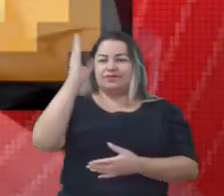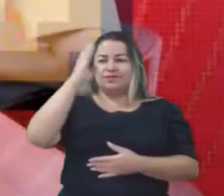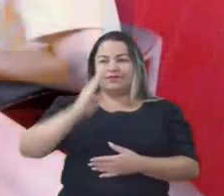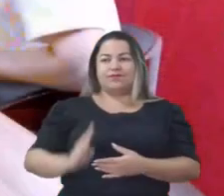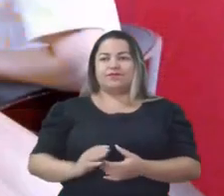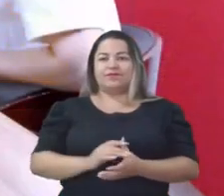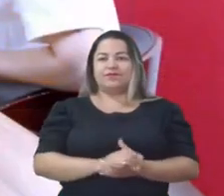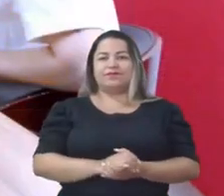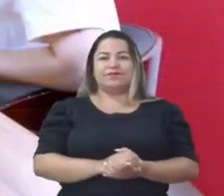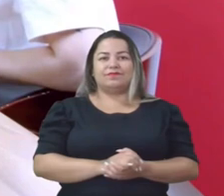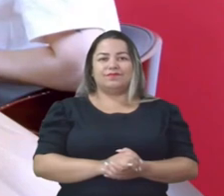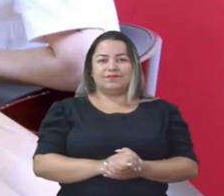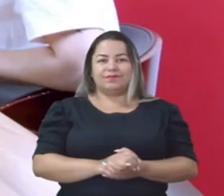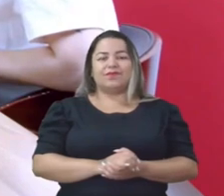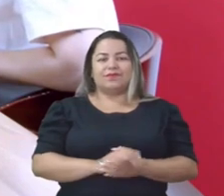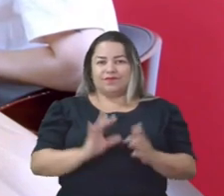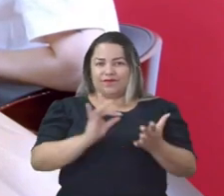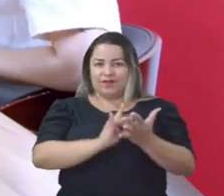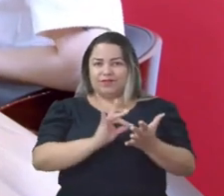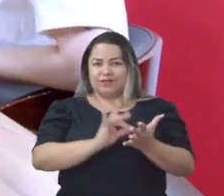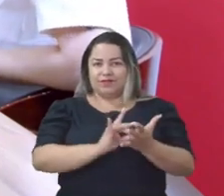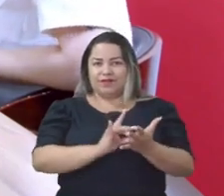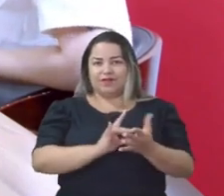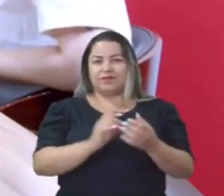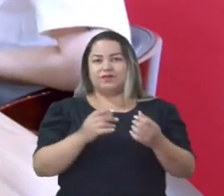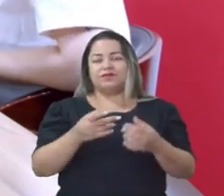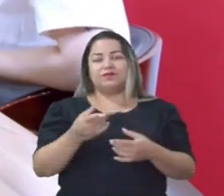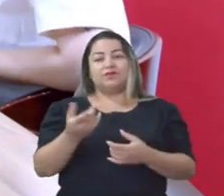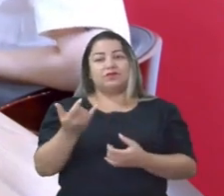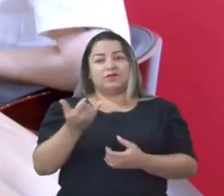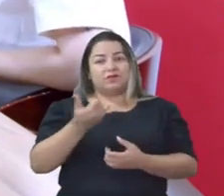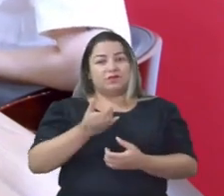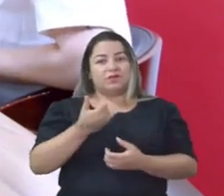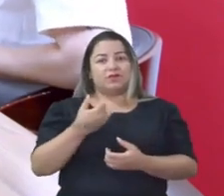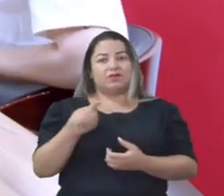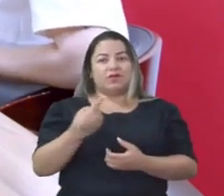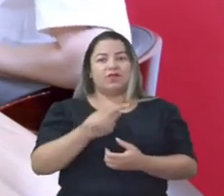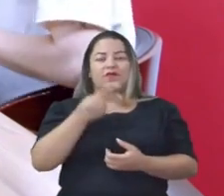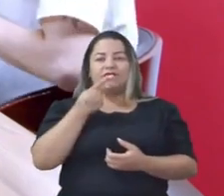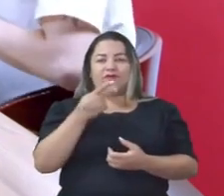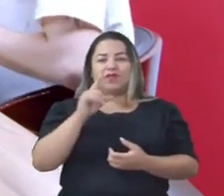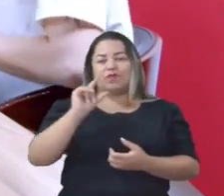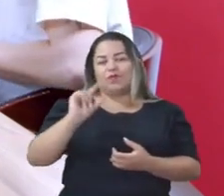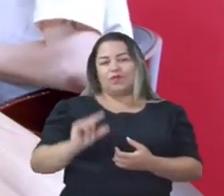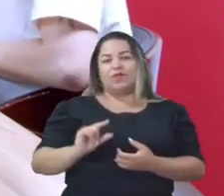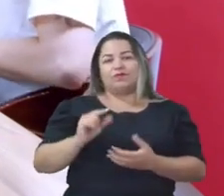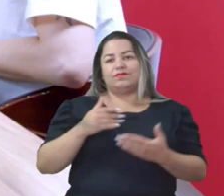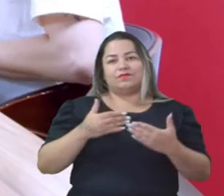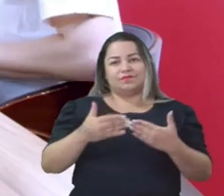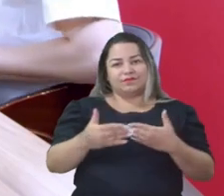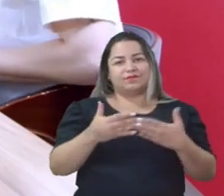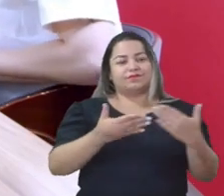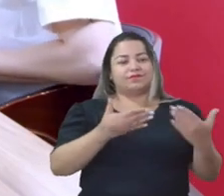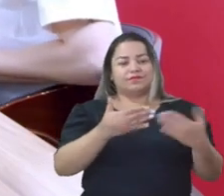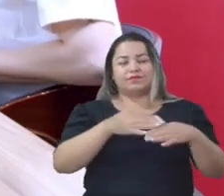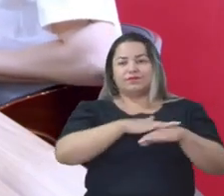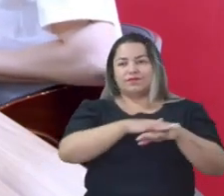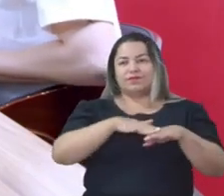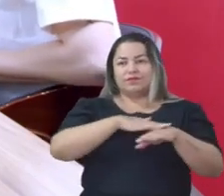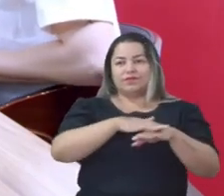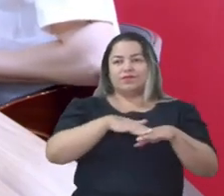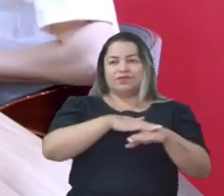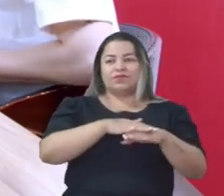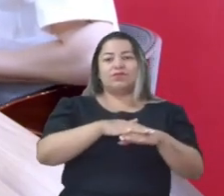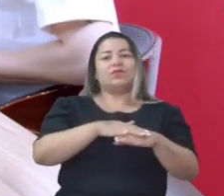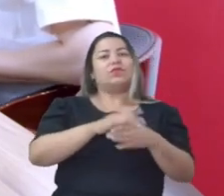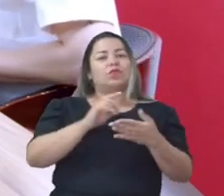Christian, é tudo isso? Conta pra gente um pouco. Acho que eu acabei falando um pouquinho durante a nossa conversa. Eu até anotei aqui,